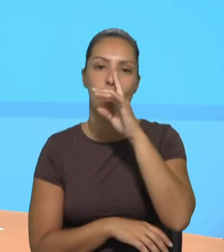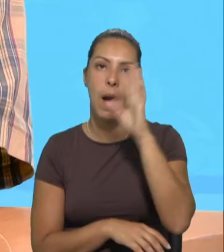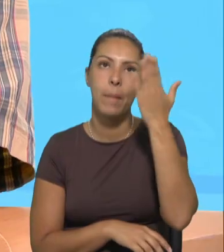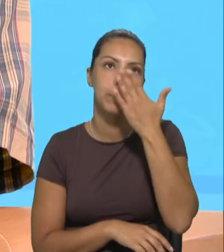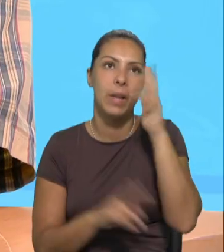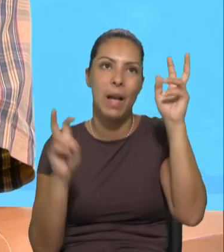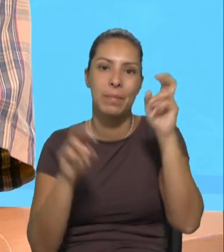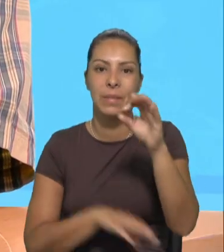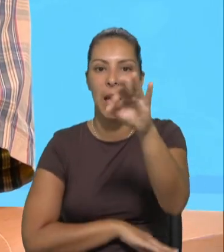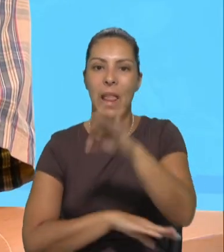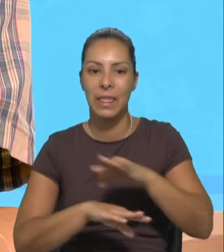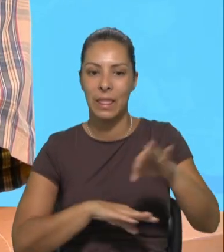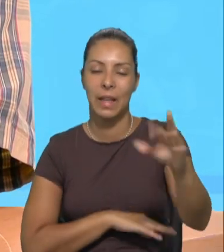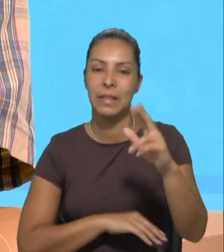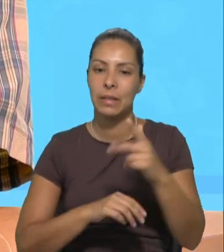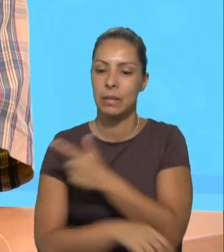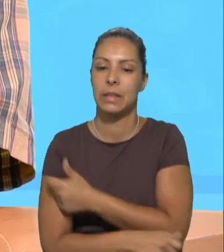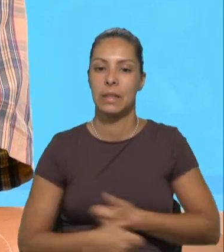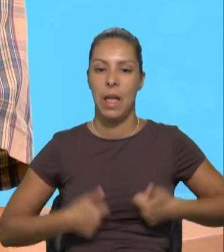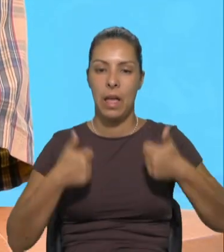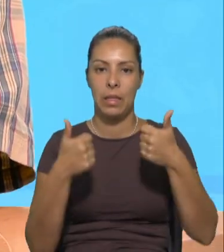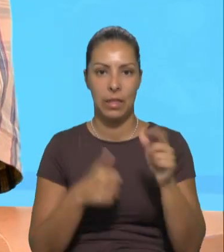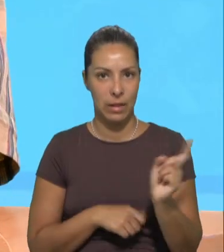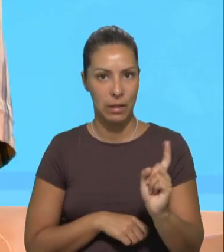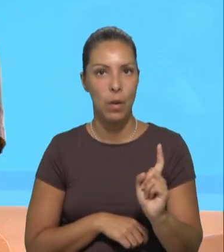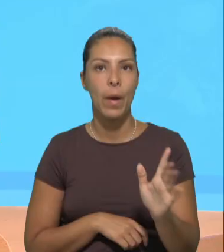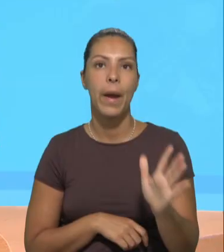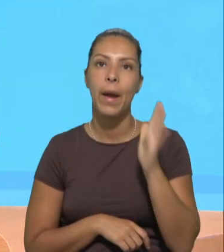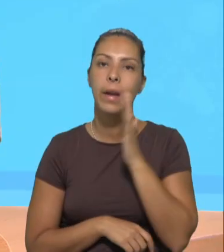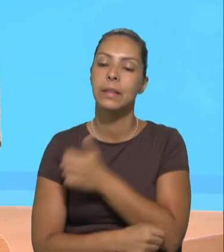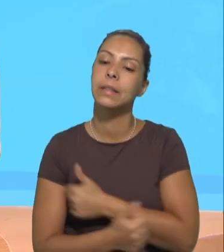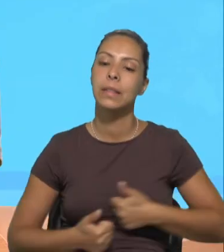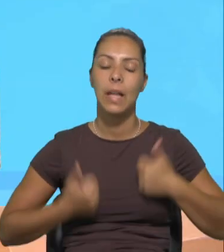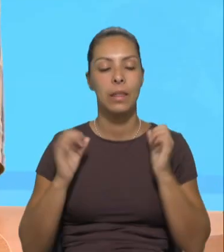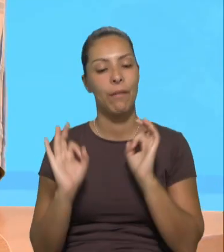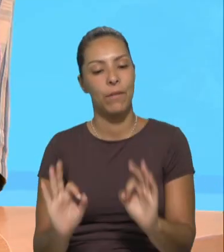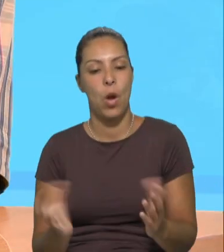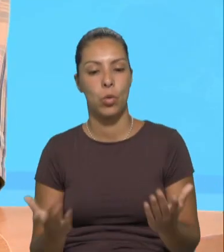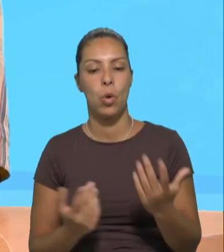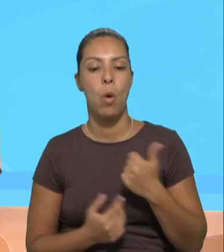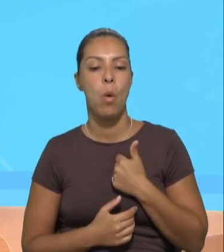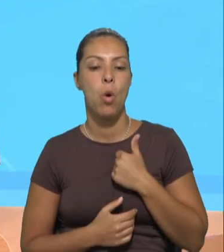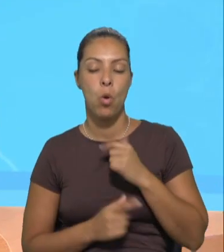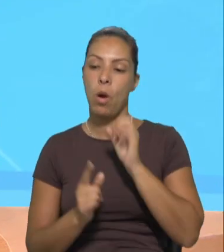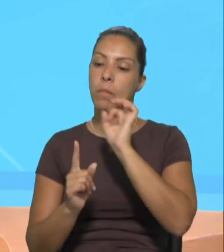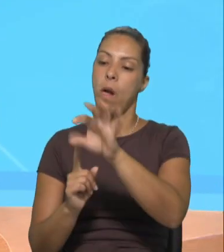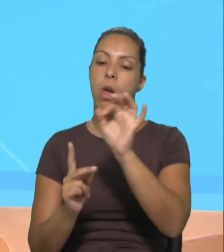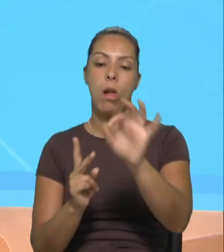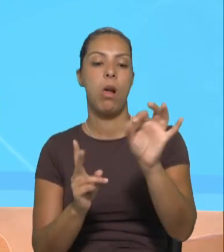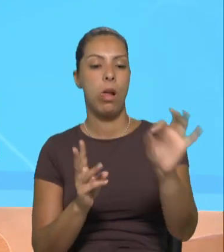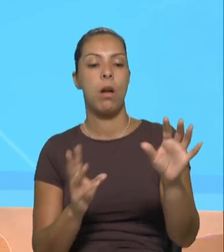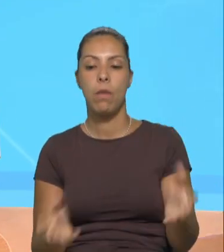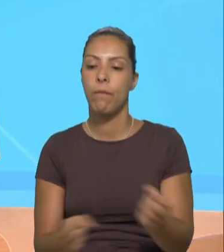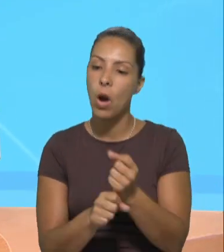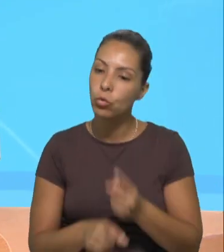da cidade não é uma cidade que acontece. O arquiteto está desenhado, agora eu só tenho que cumprir uma série de coisas e a cidade vai se autoconstruir. Não. Ela exige